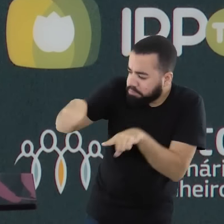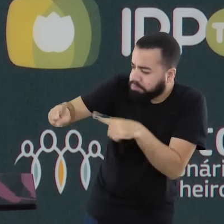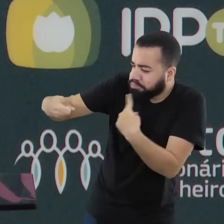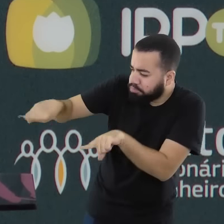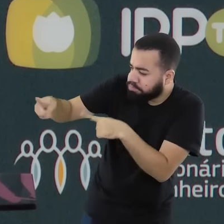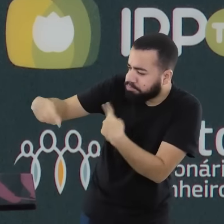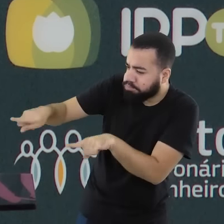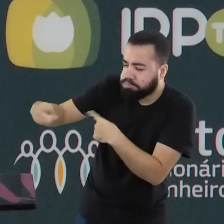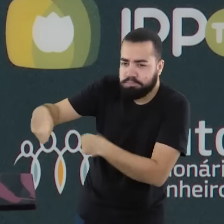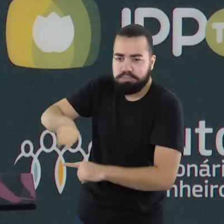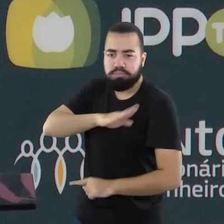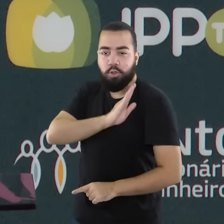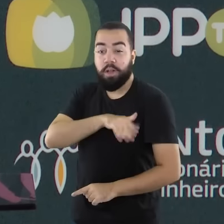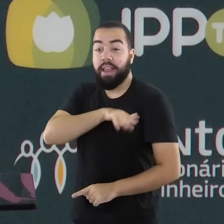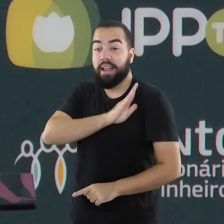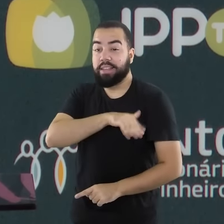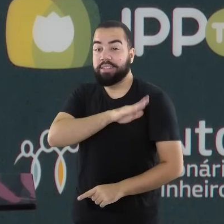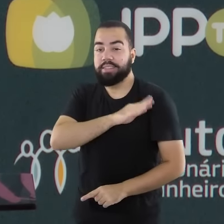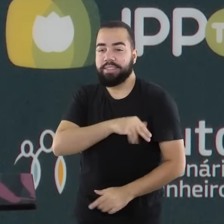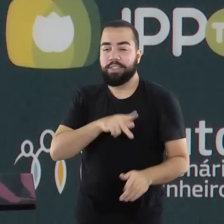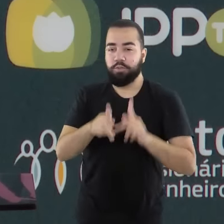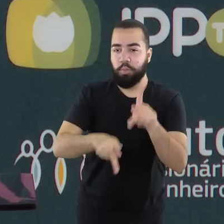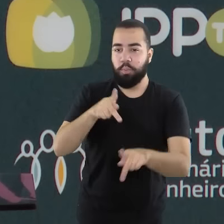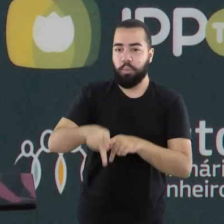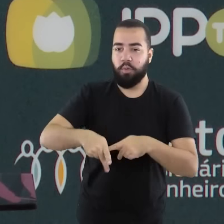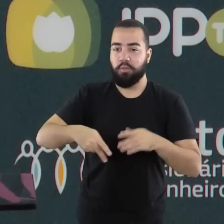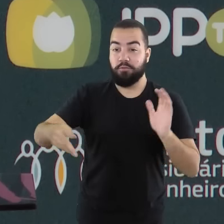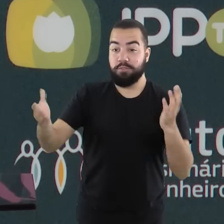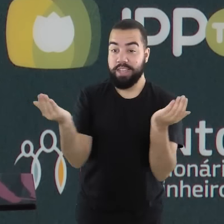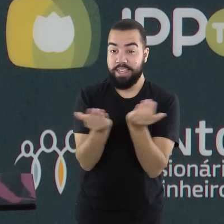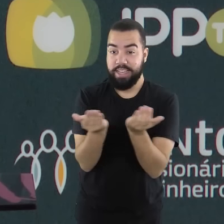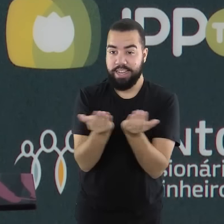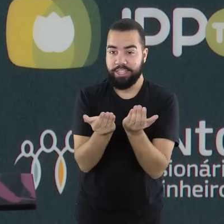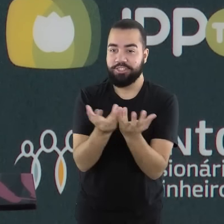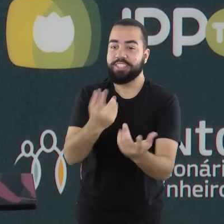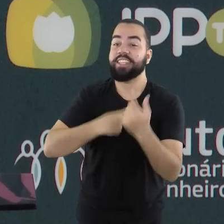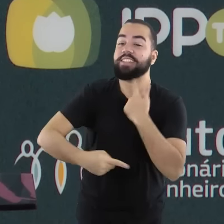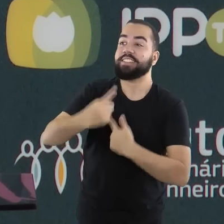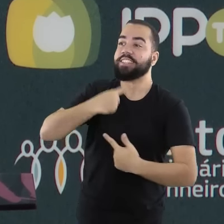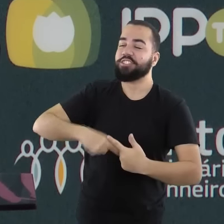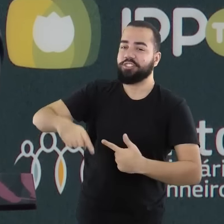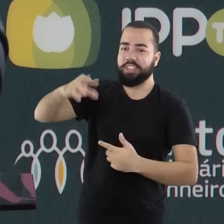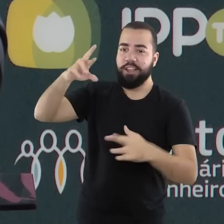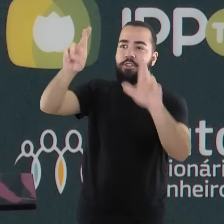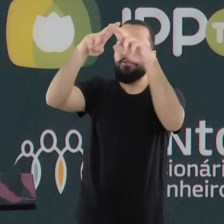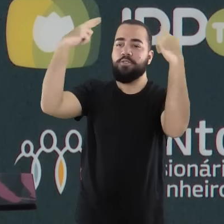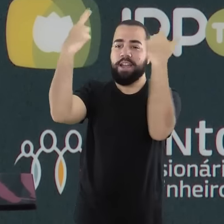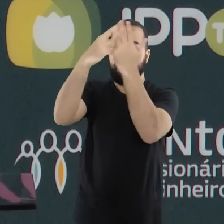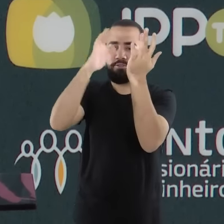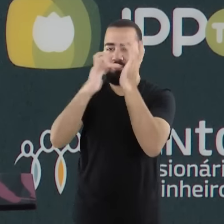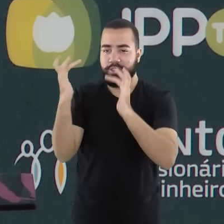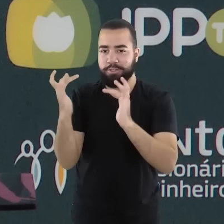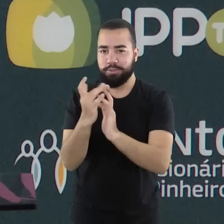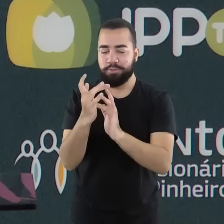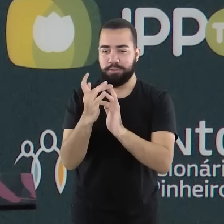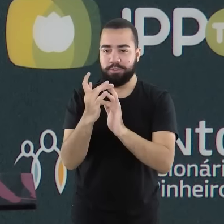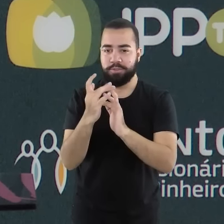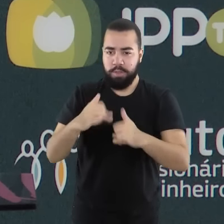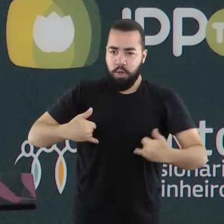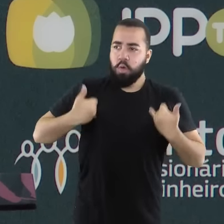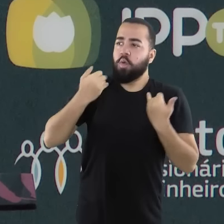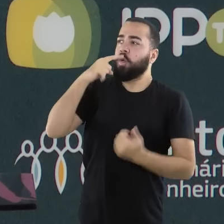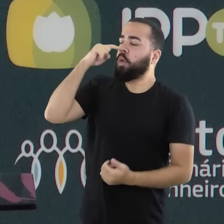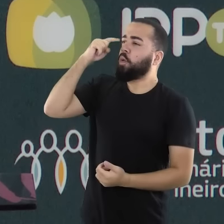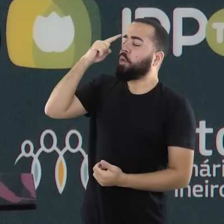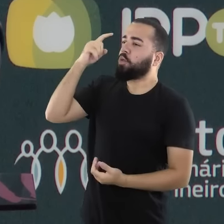coração daqueles que são zelosos pelo avanço do reino de Cristo. O orgulho espiritual é a maior